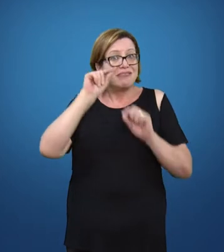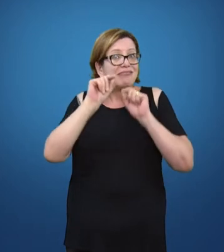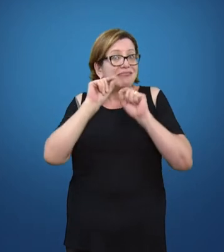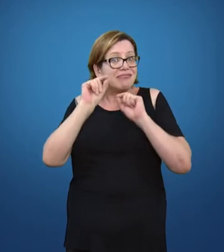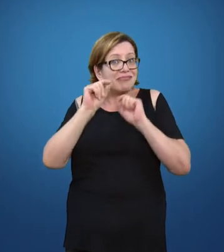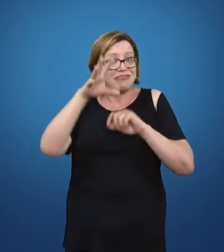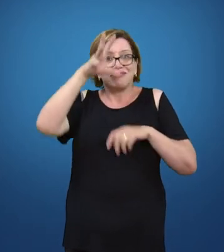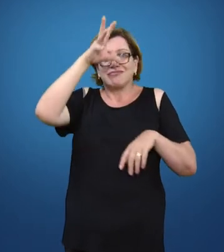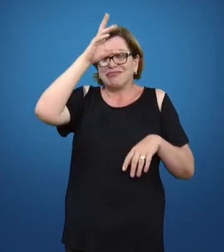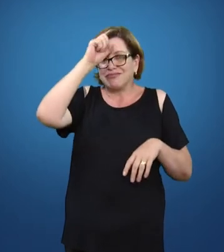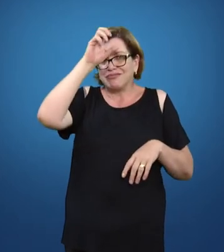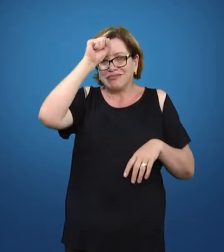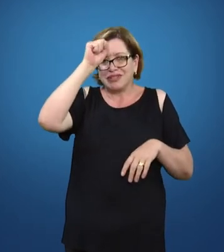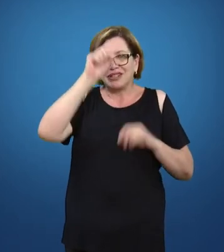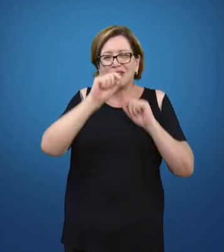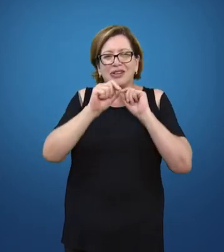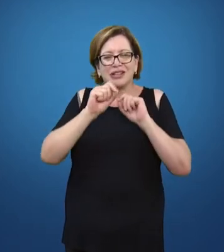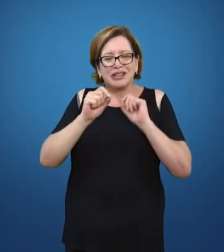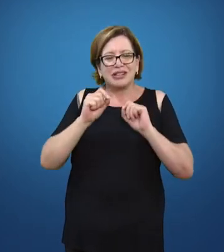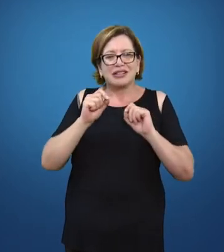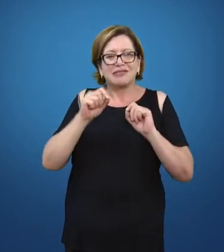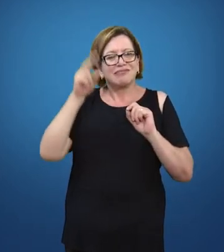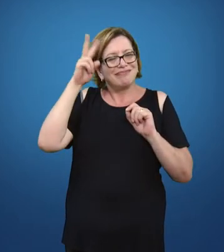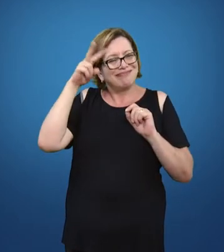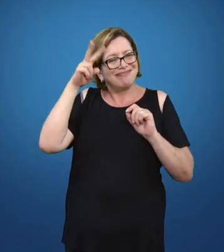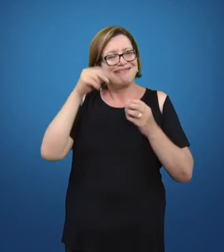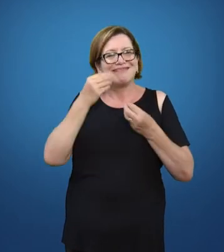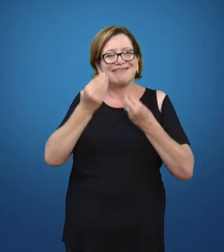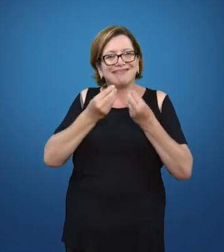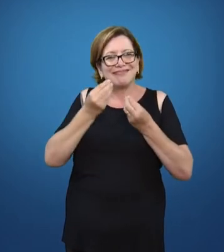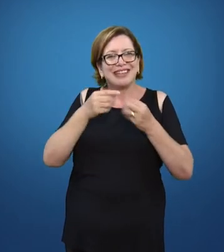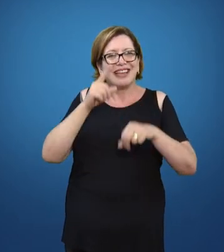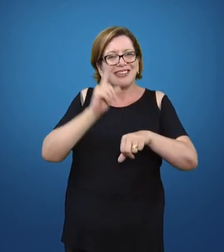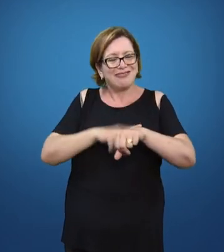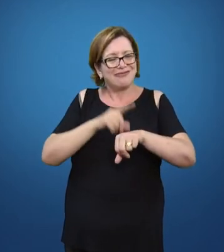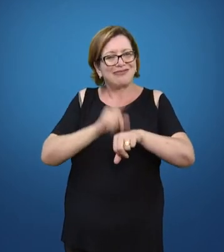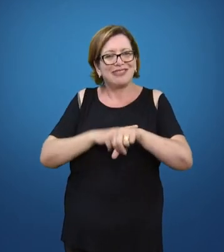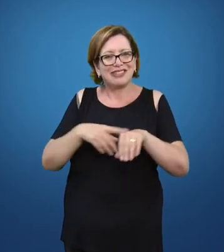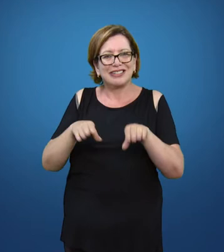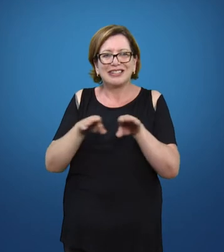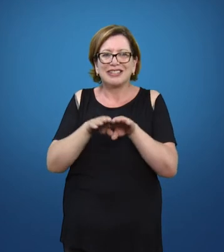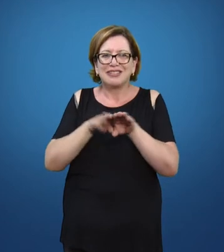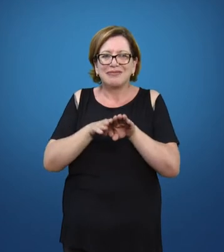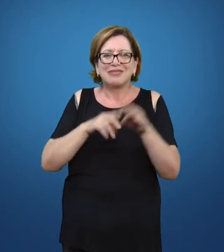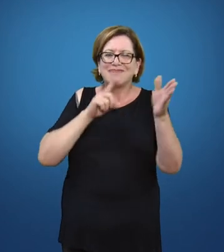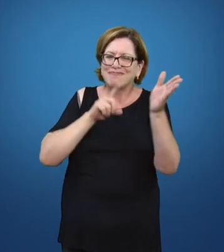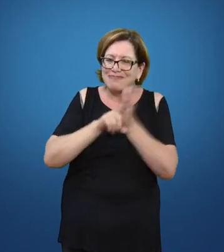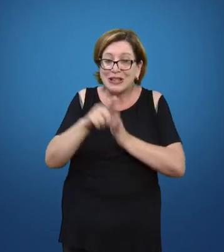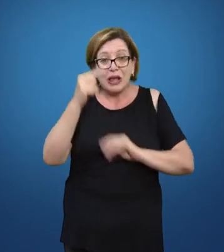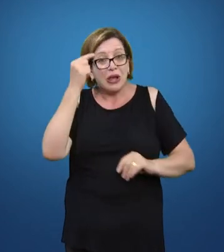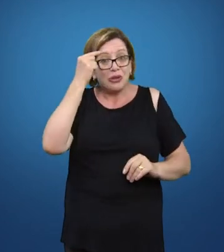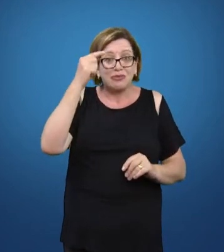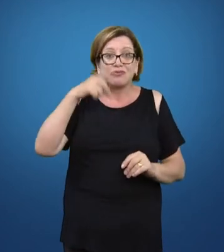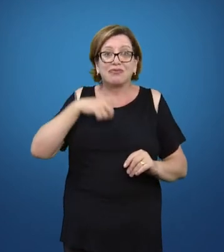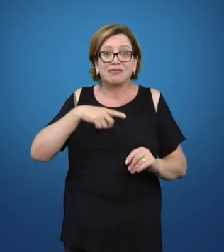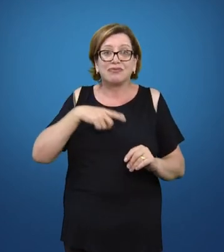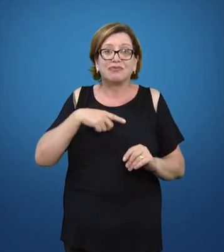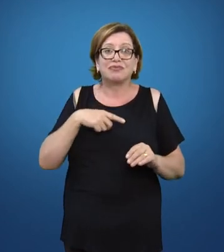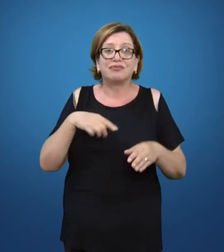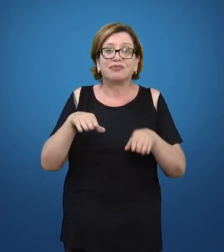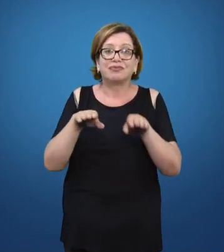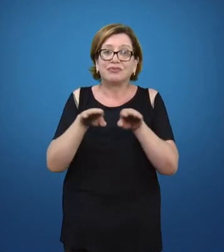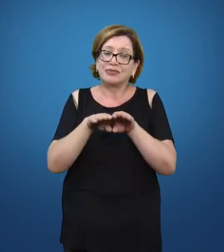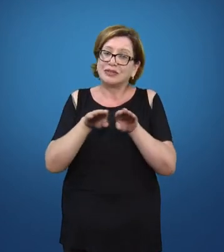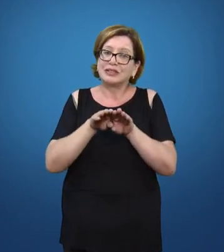aprendidos os conteúdos trabalhados na disciplina é um momento então da gente estar tirando dúvidas junto a vocês e